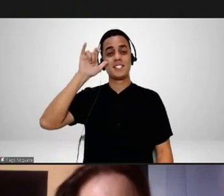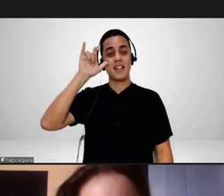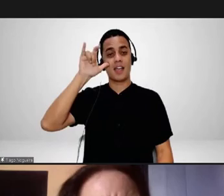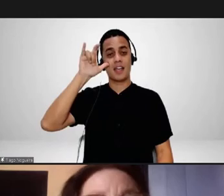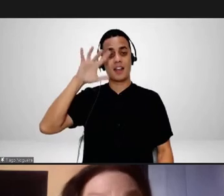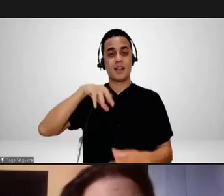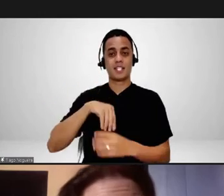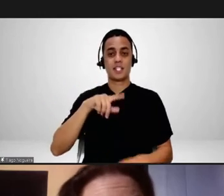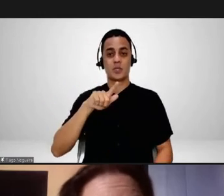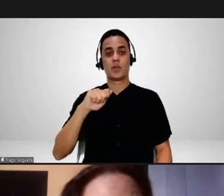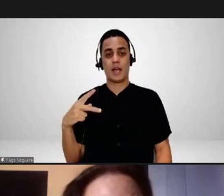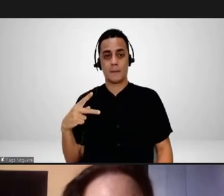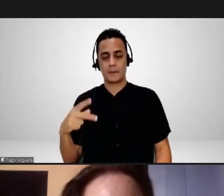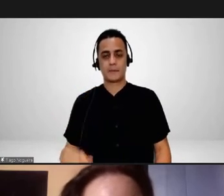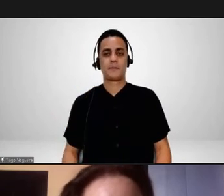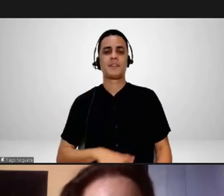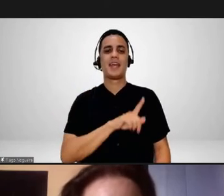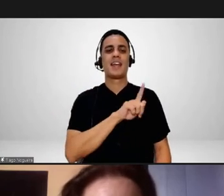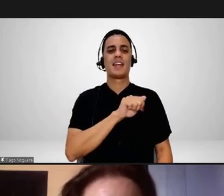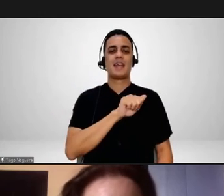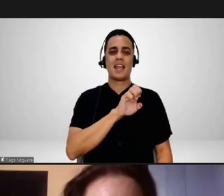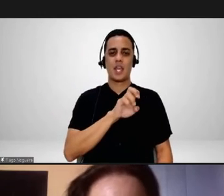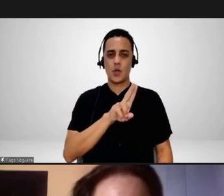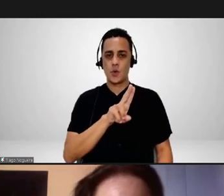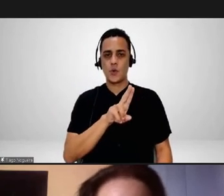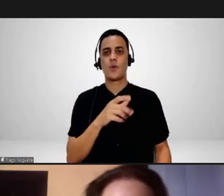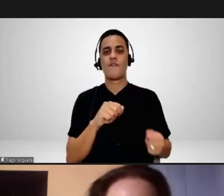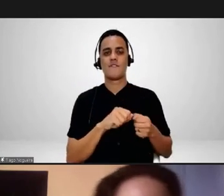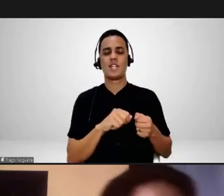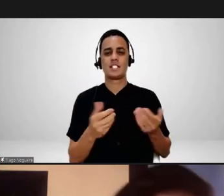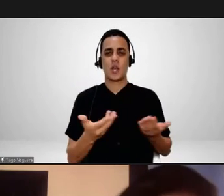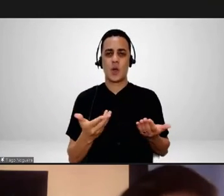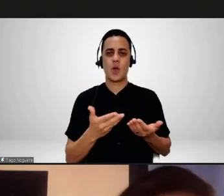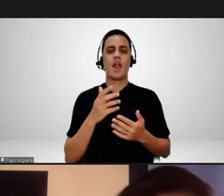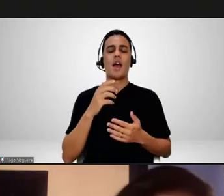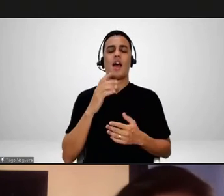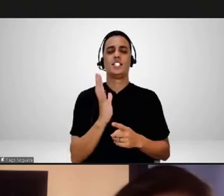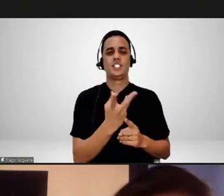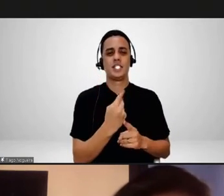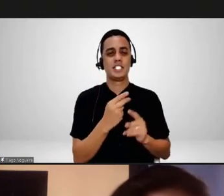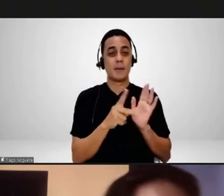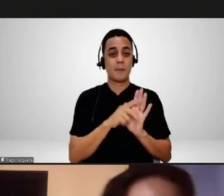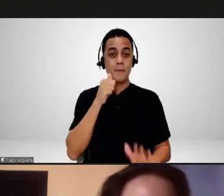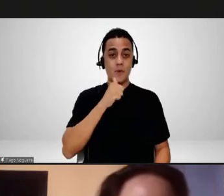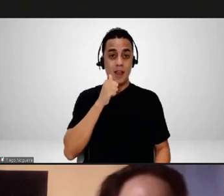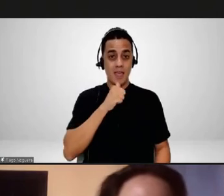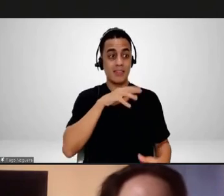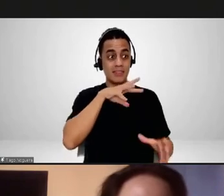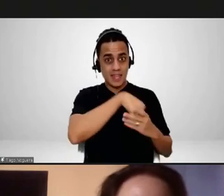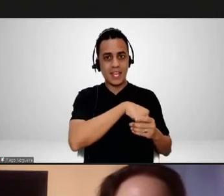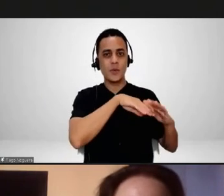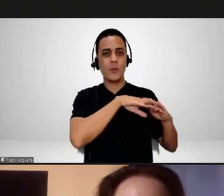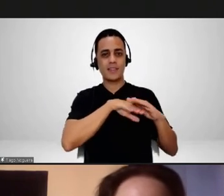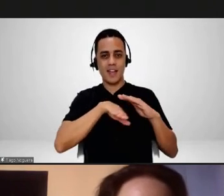A HEU acabou de fazer uma agora de artistas mulheres, do acervo, inclusive, também, acabou de